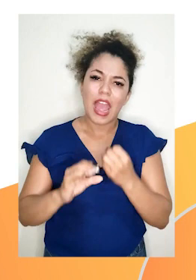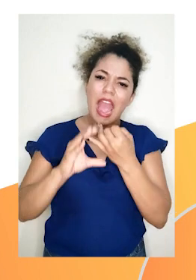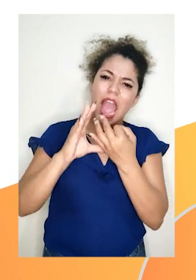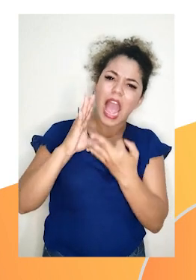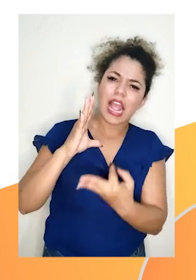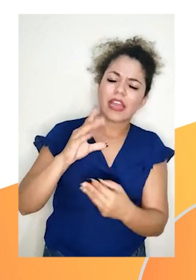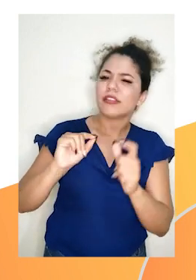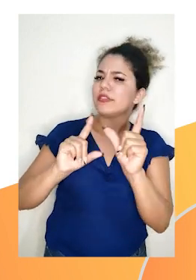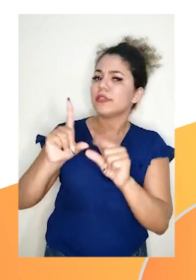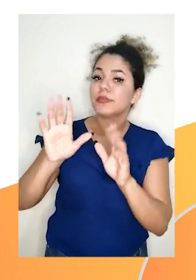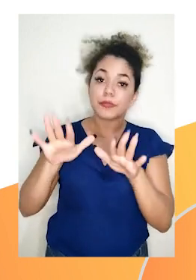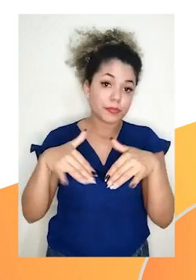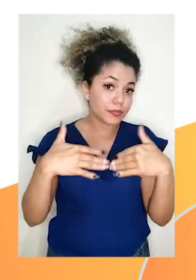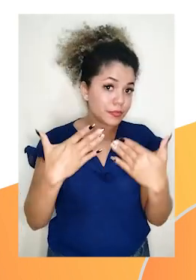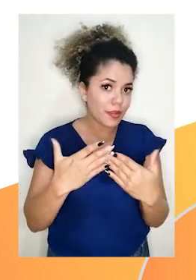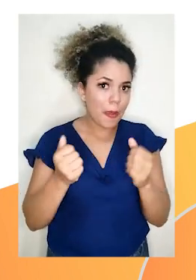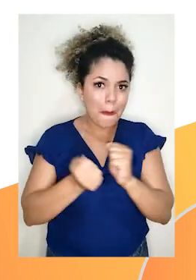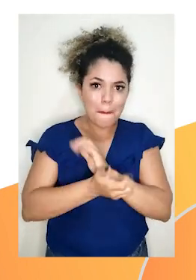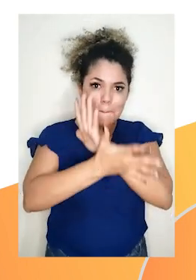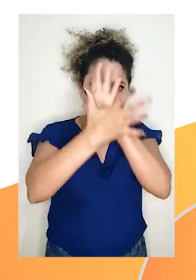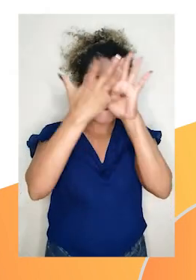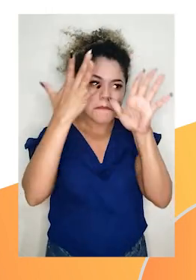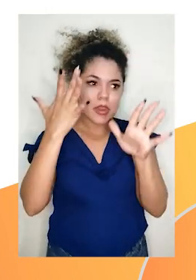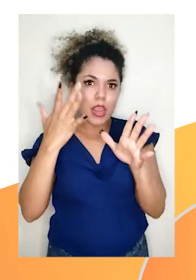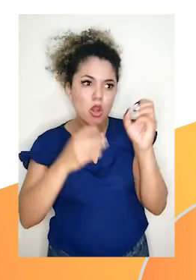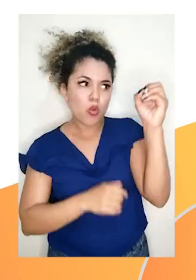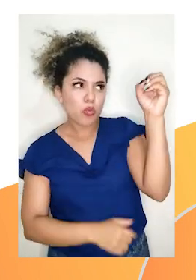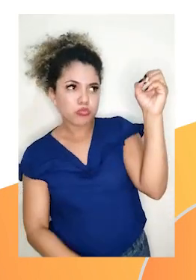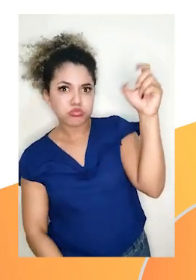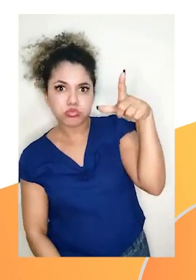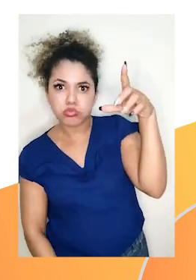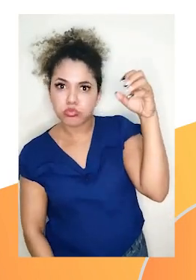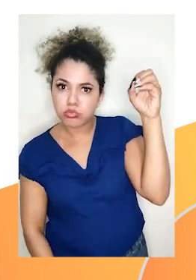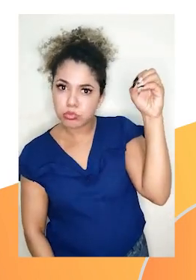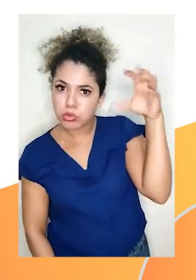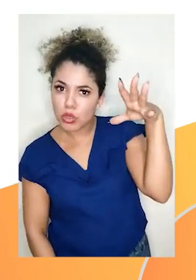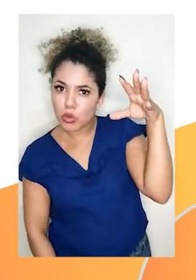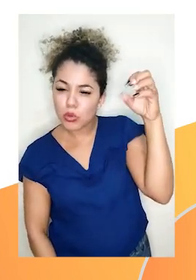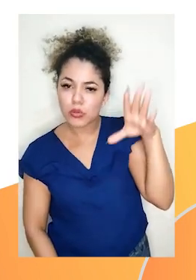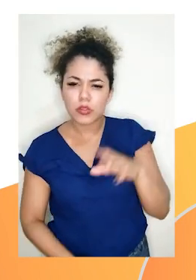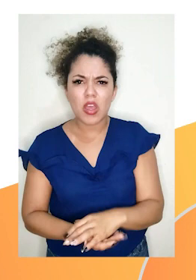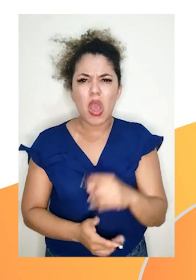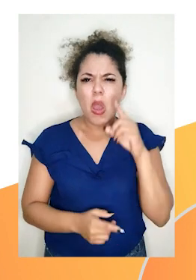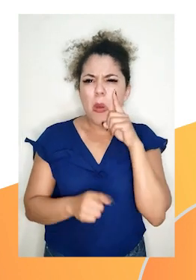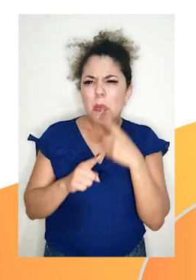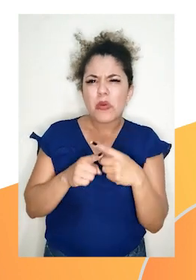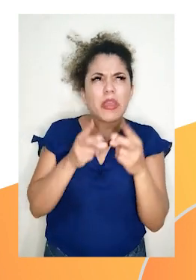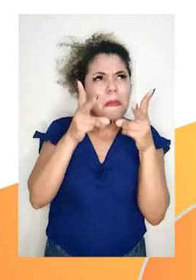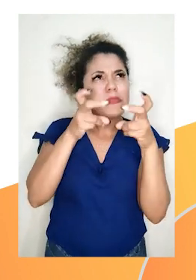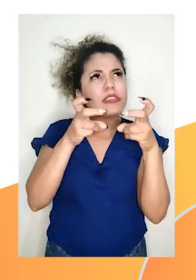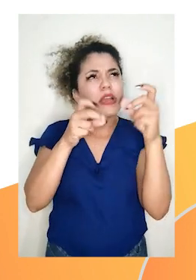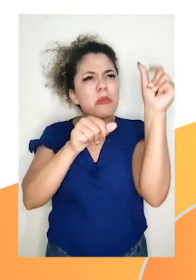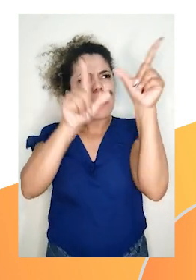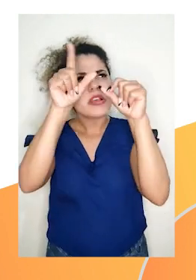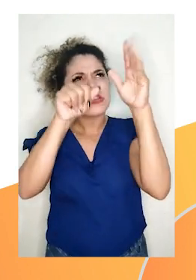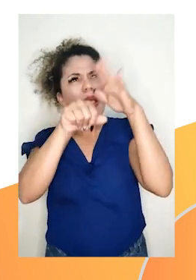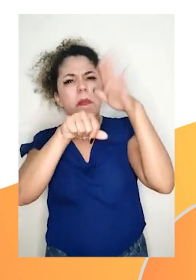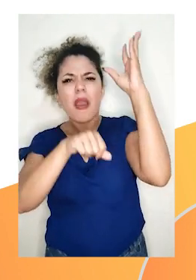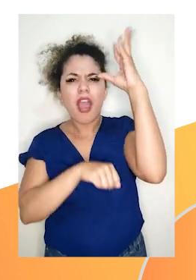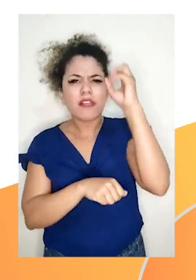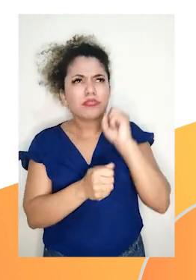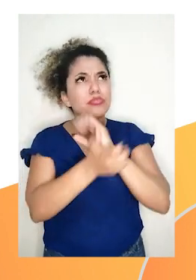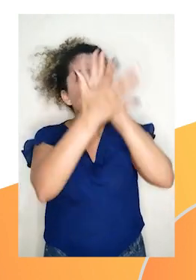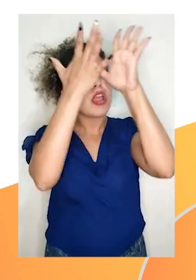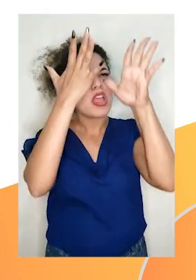Características de uma estrela. Brilho e luminosidade. Por que nós observamos uma estrela mais brilhante que outra? Por que